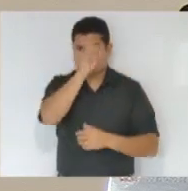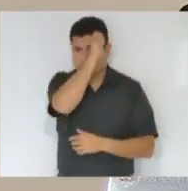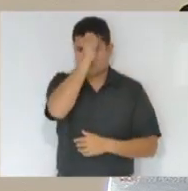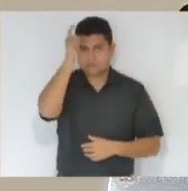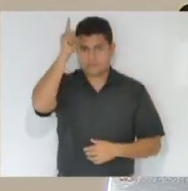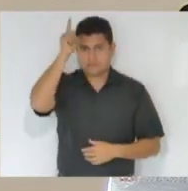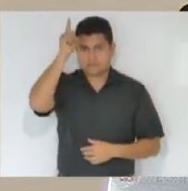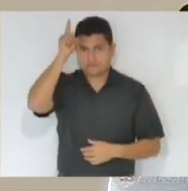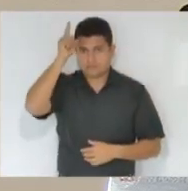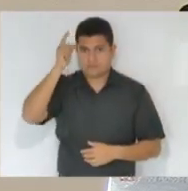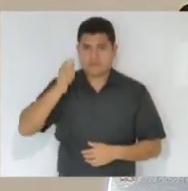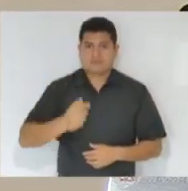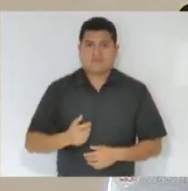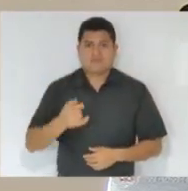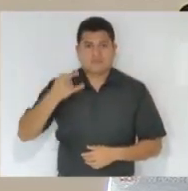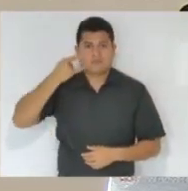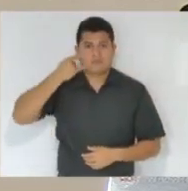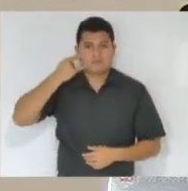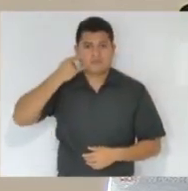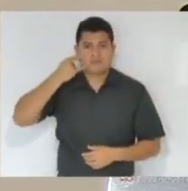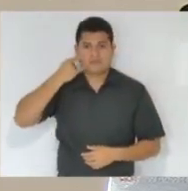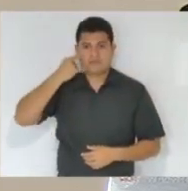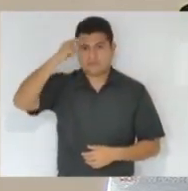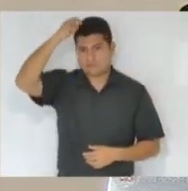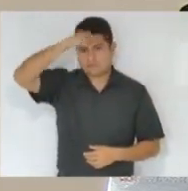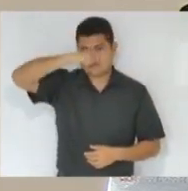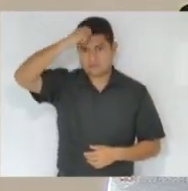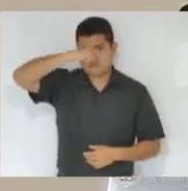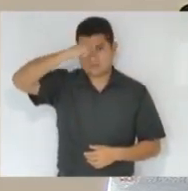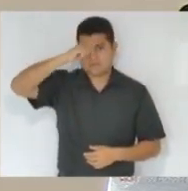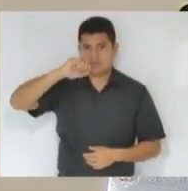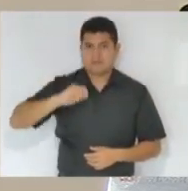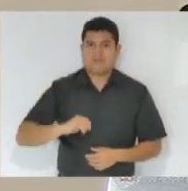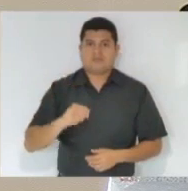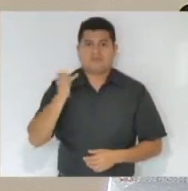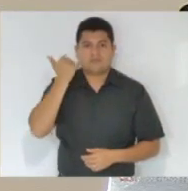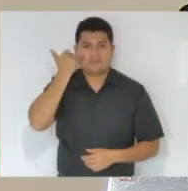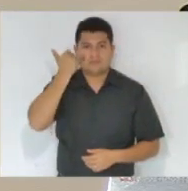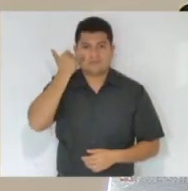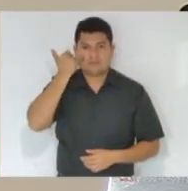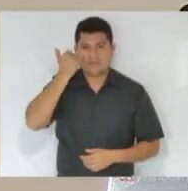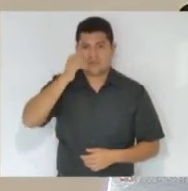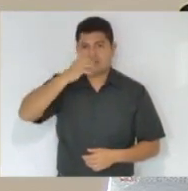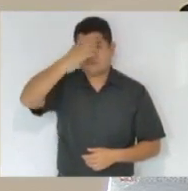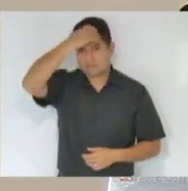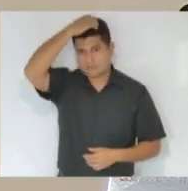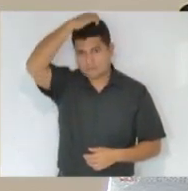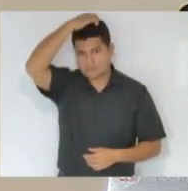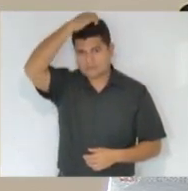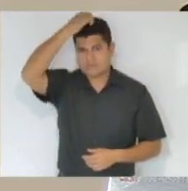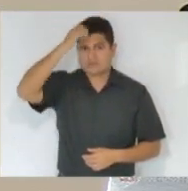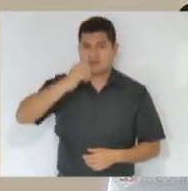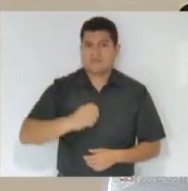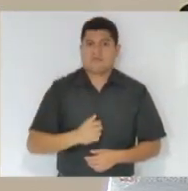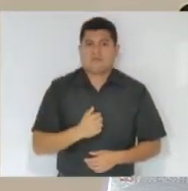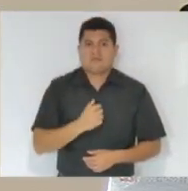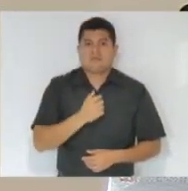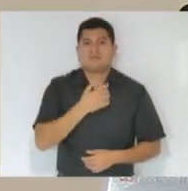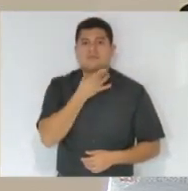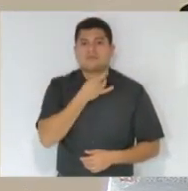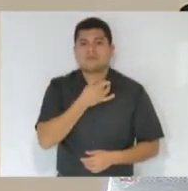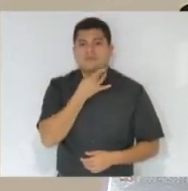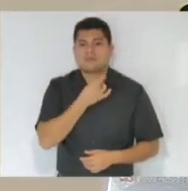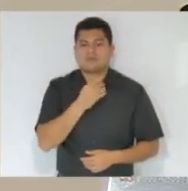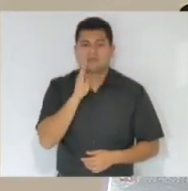Mauro de Nadal, Maurício Skurdilak, Gessé Lopes, Coronel Mocelin, Valdir Cobalcini, Bruno